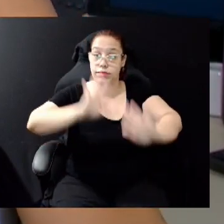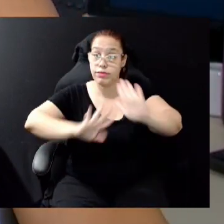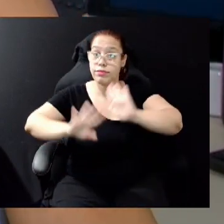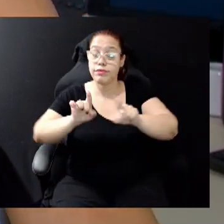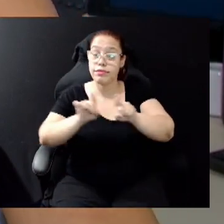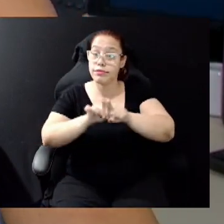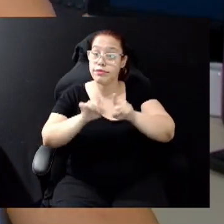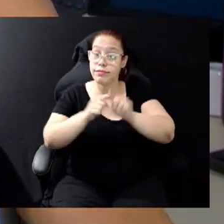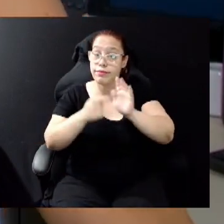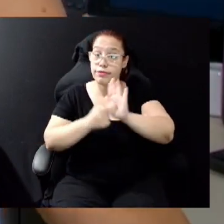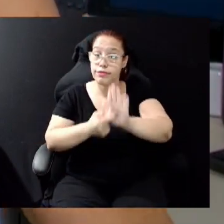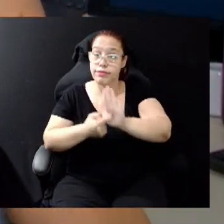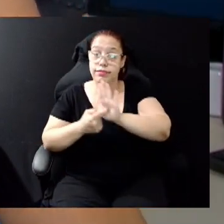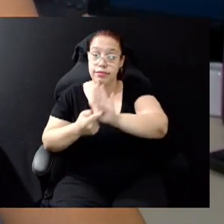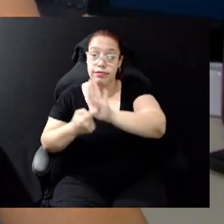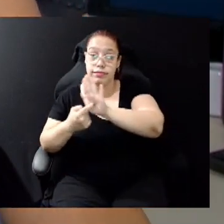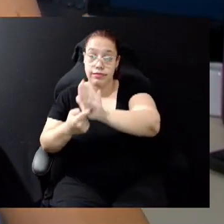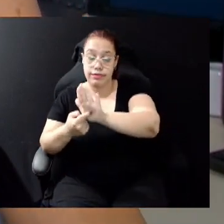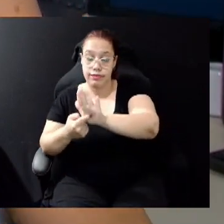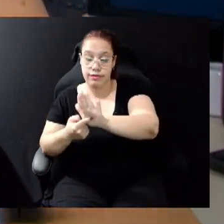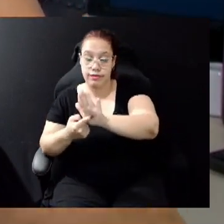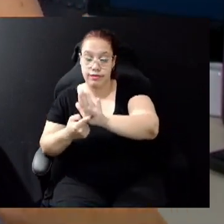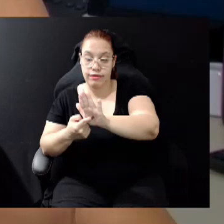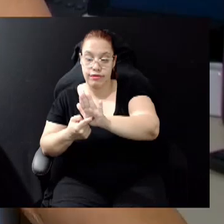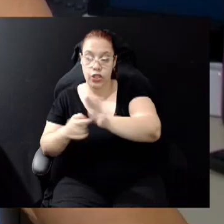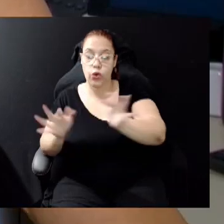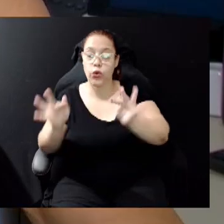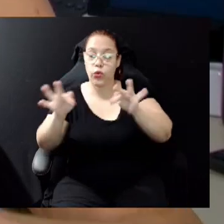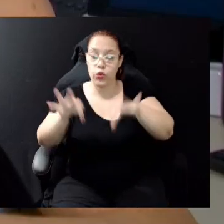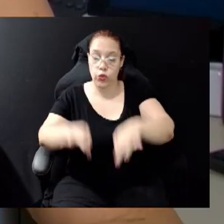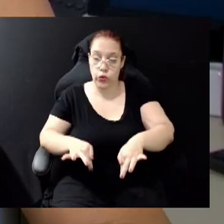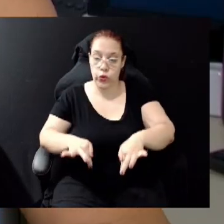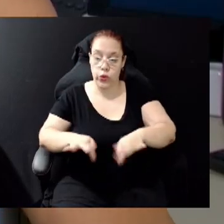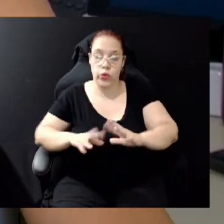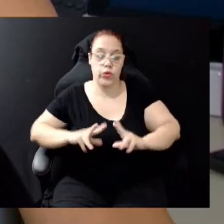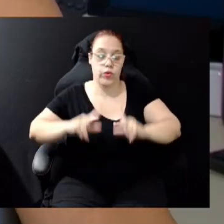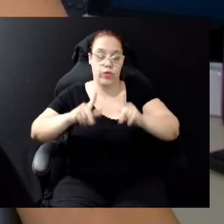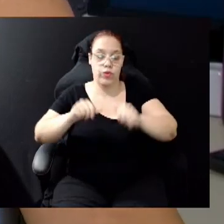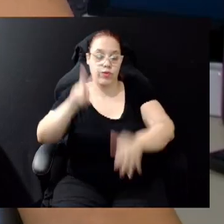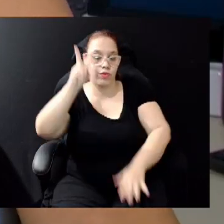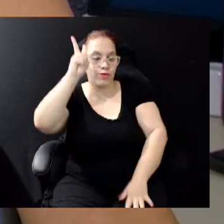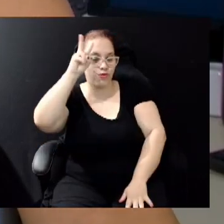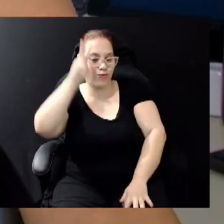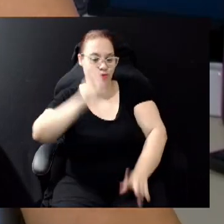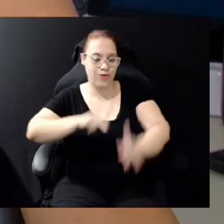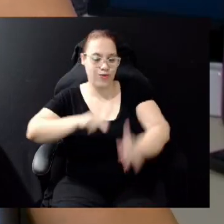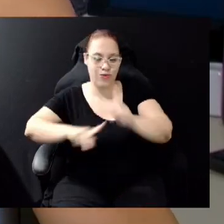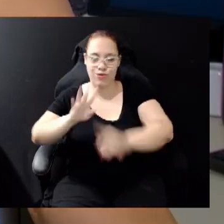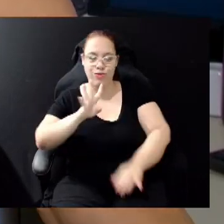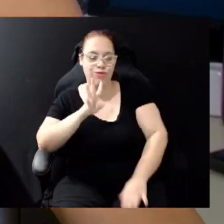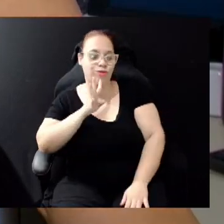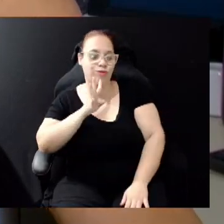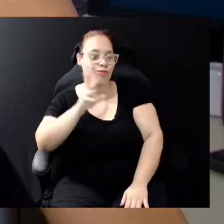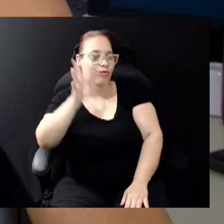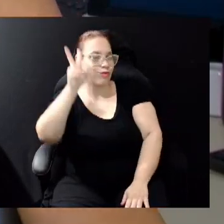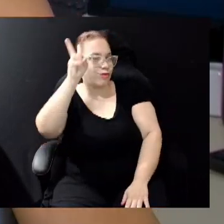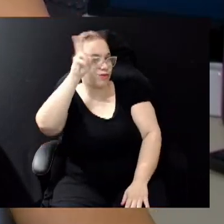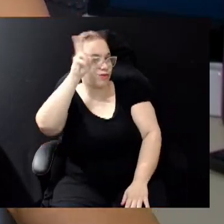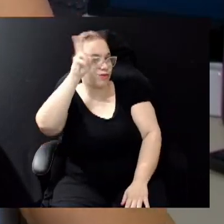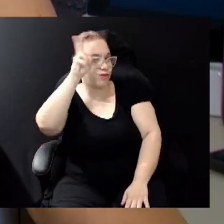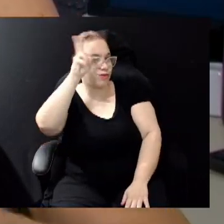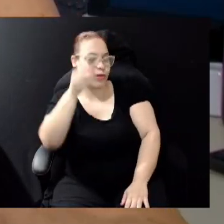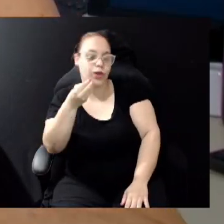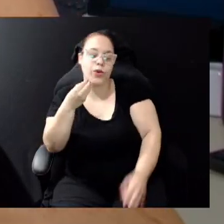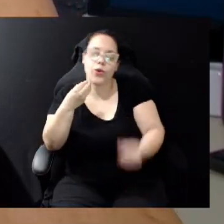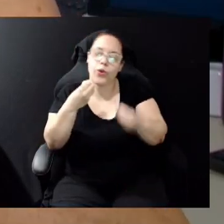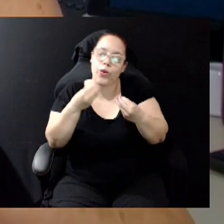mostrar para a população. Eu acho que esse é o final de toda essa história, que a população conheça a história, como eu disse, a